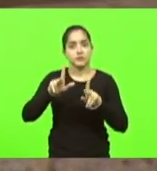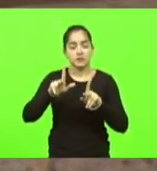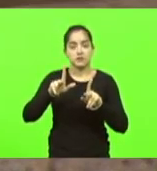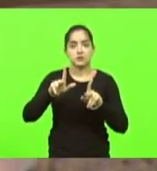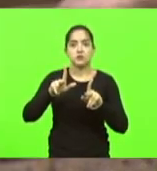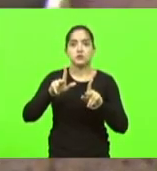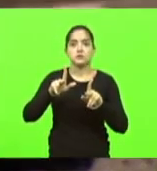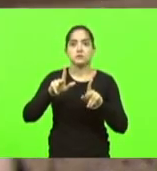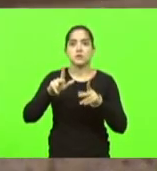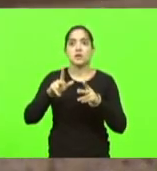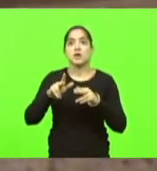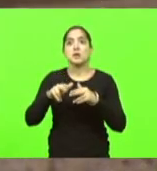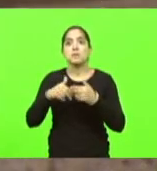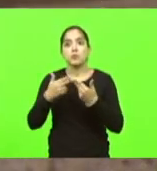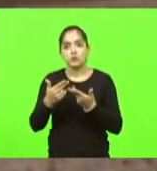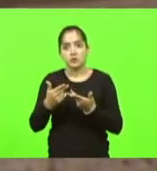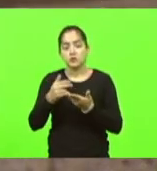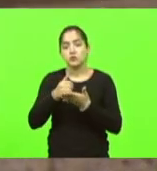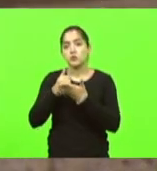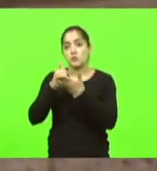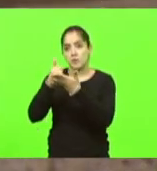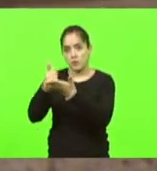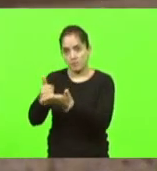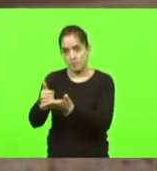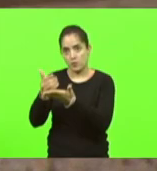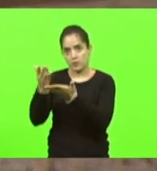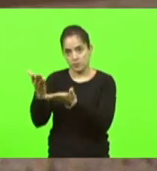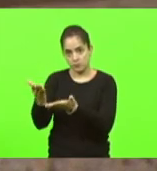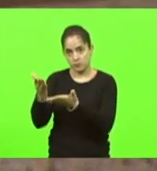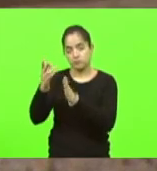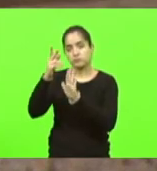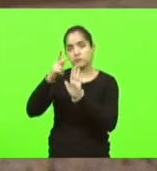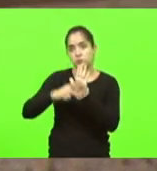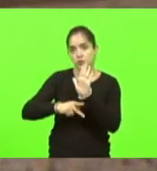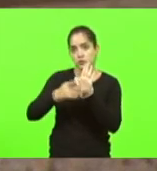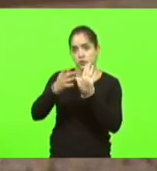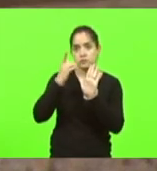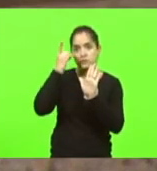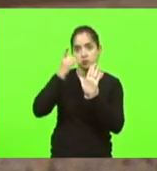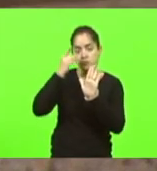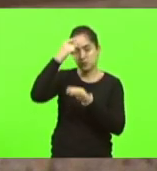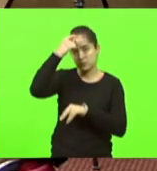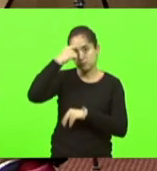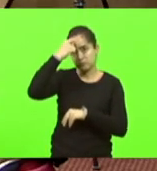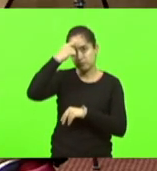por isso meu apoio ao projeto do Maurício Cadillac